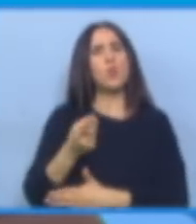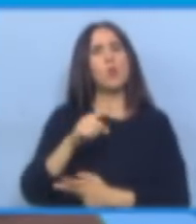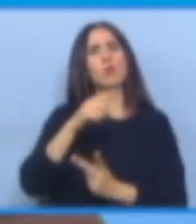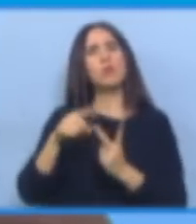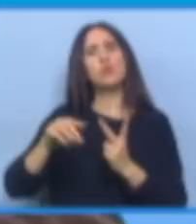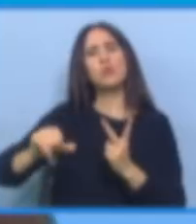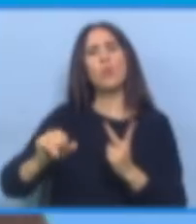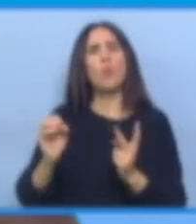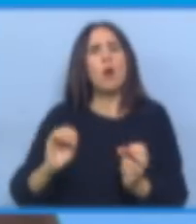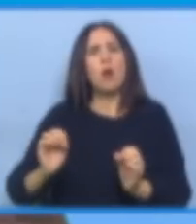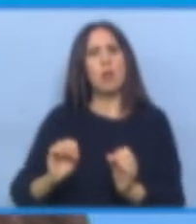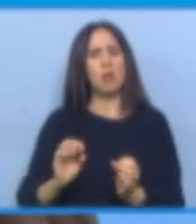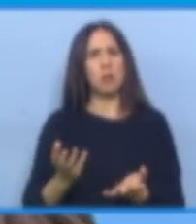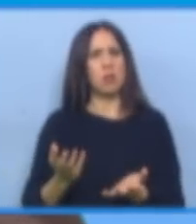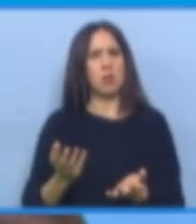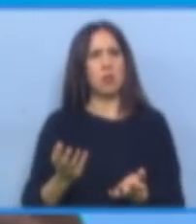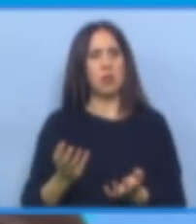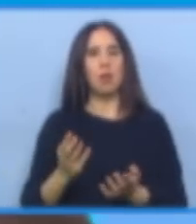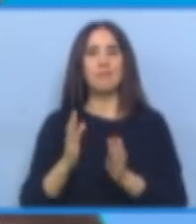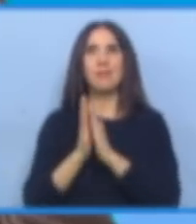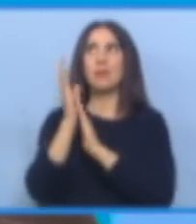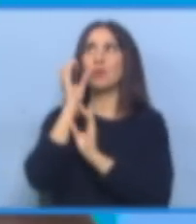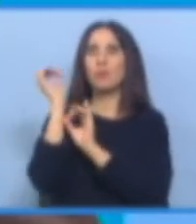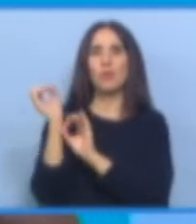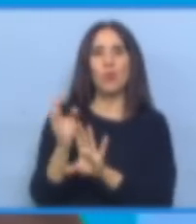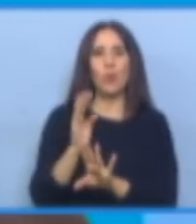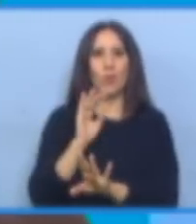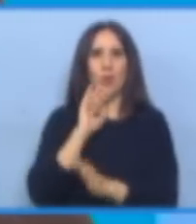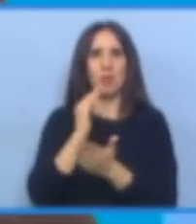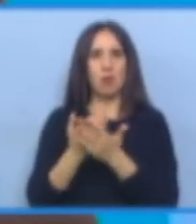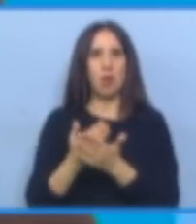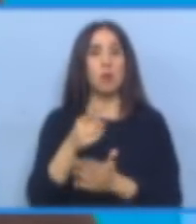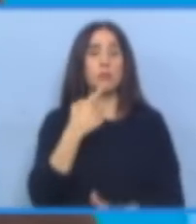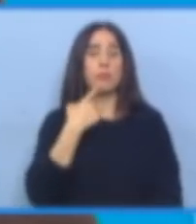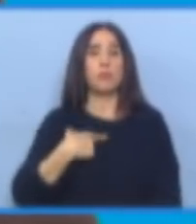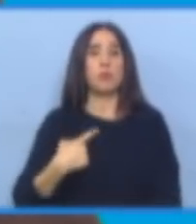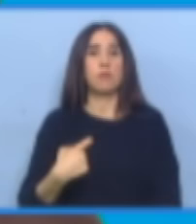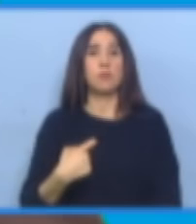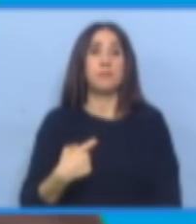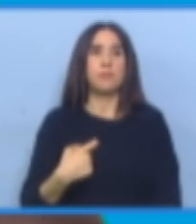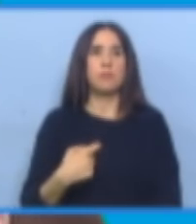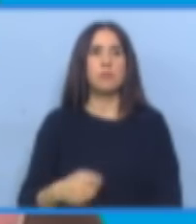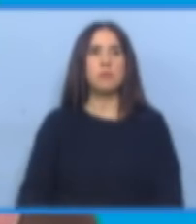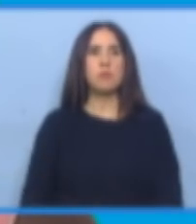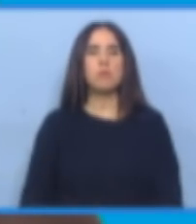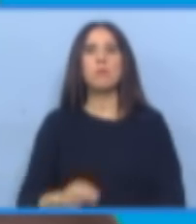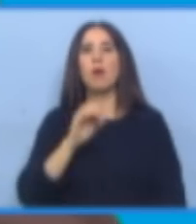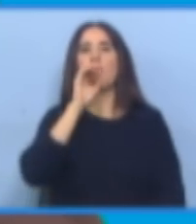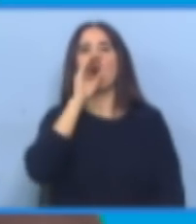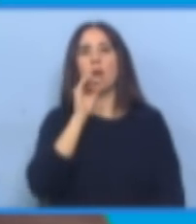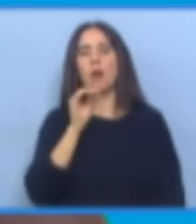há. É um dom de Deus. E então, tu perguntavas, que conclusão?